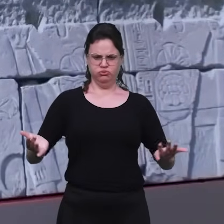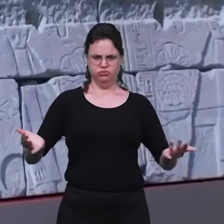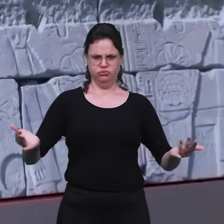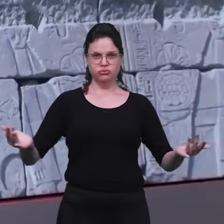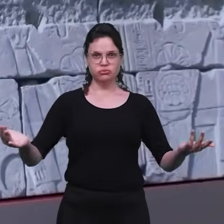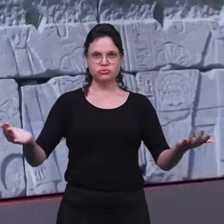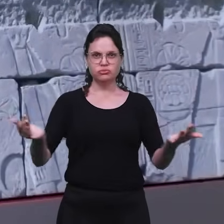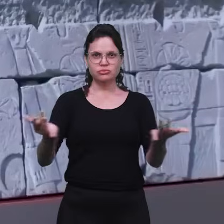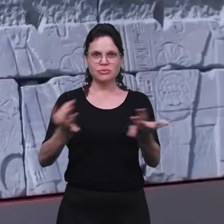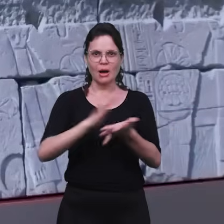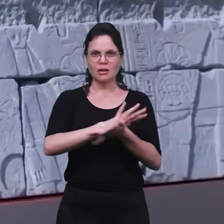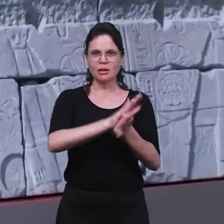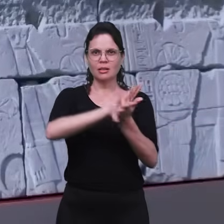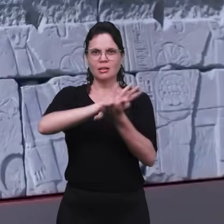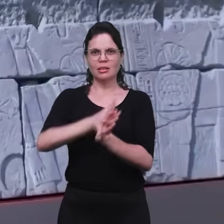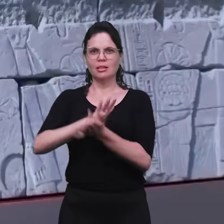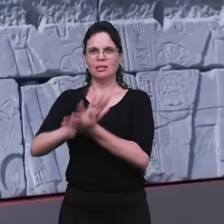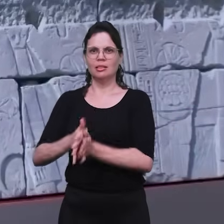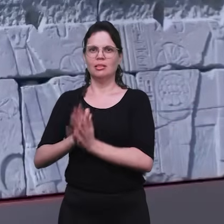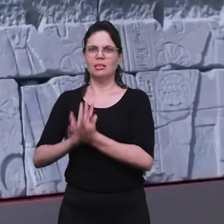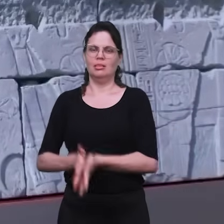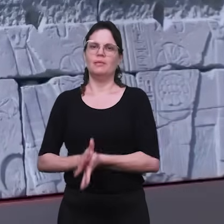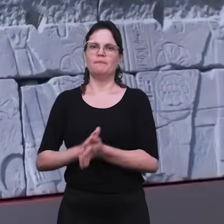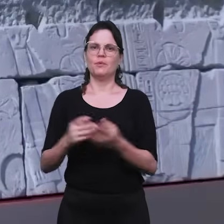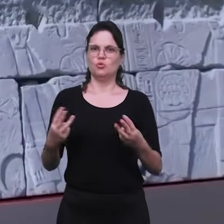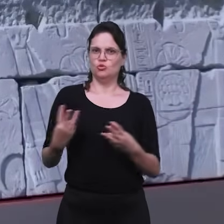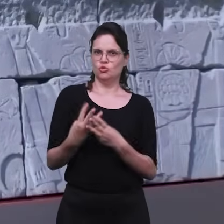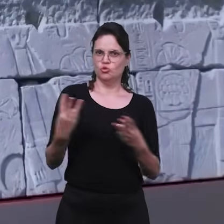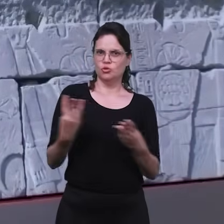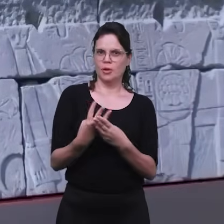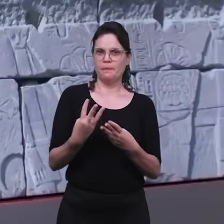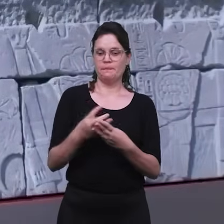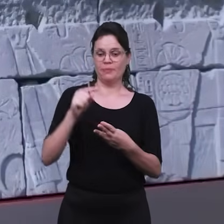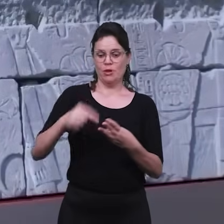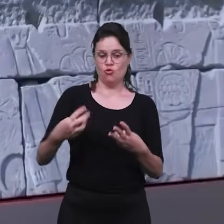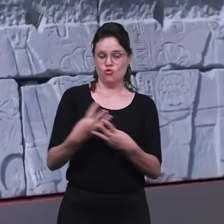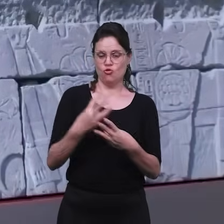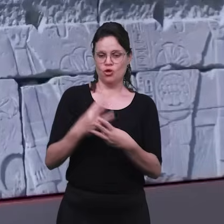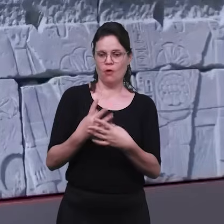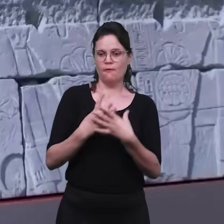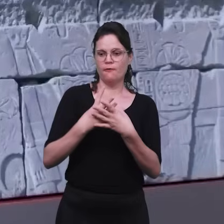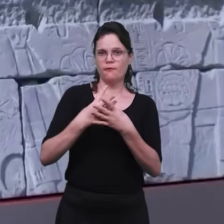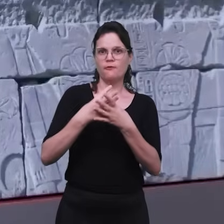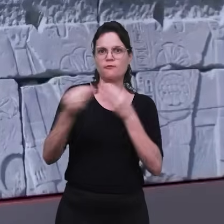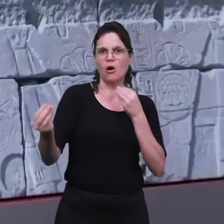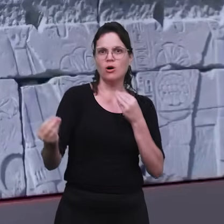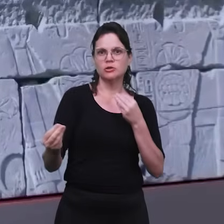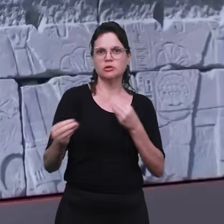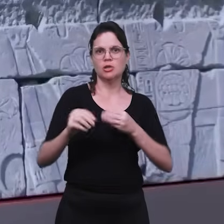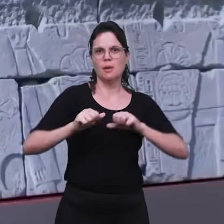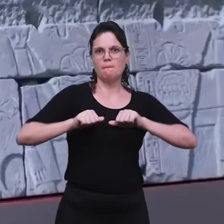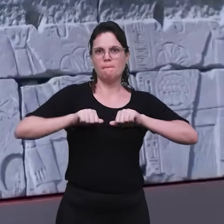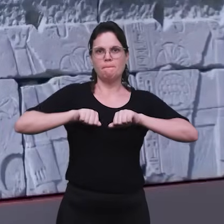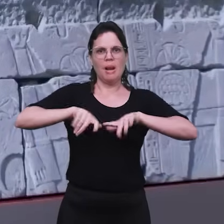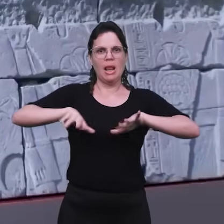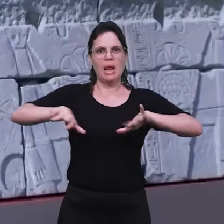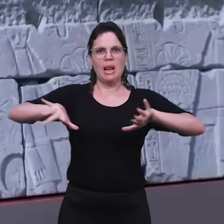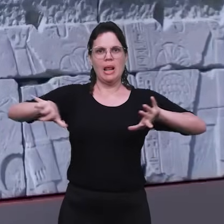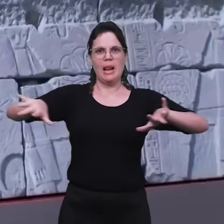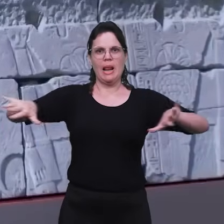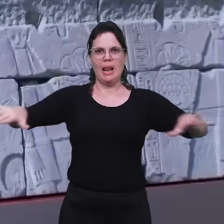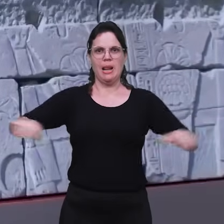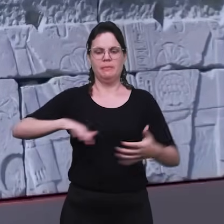e espalham Israel por toda a terra, aqueles que conseguiram fugir. E